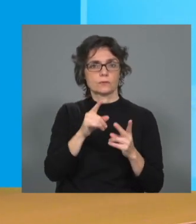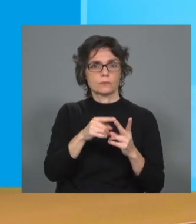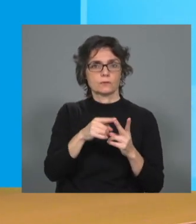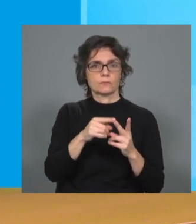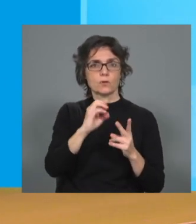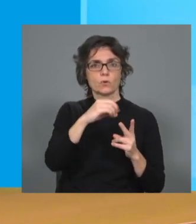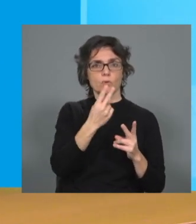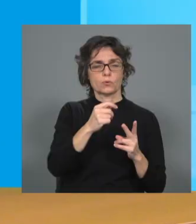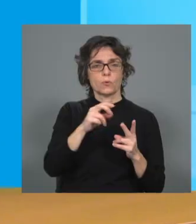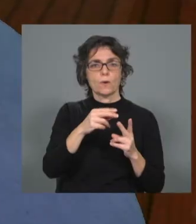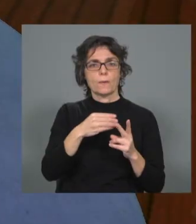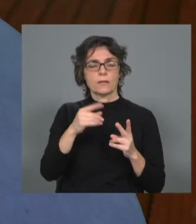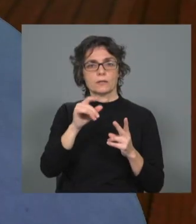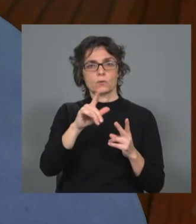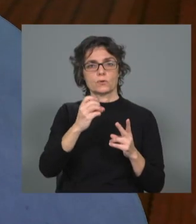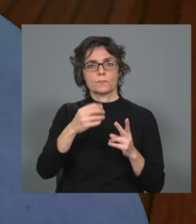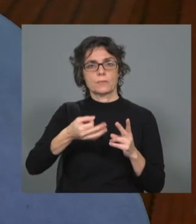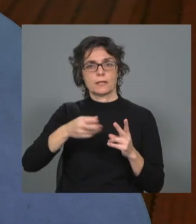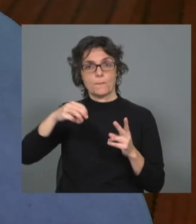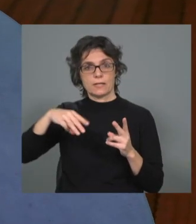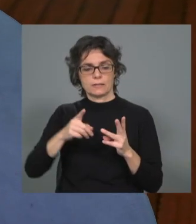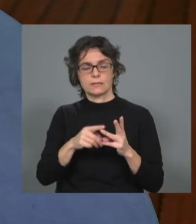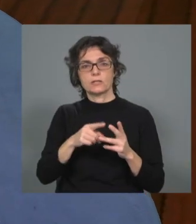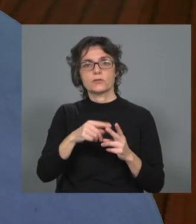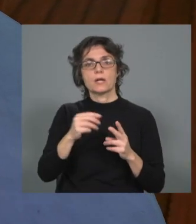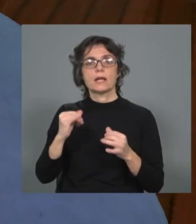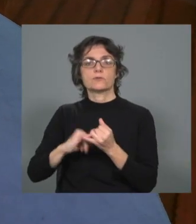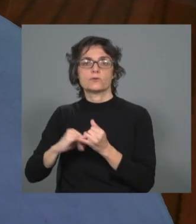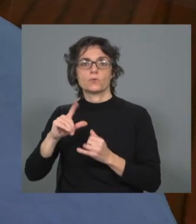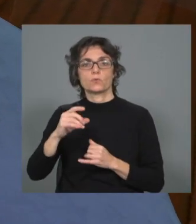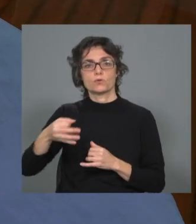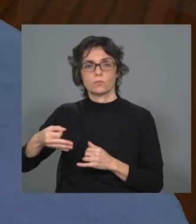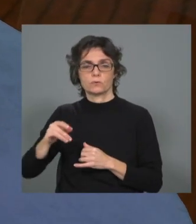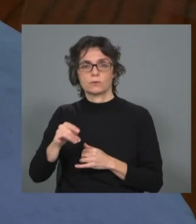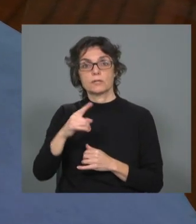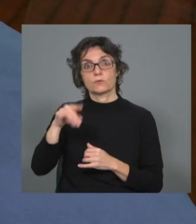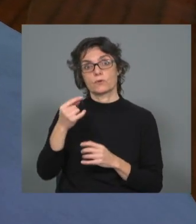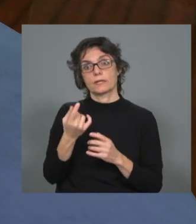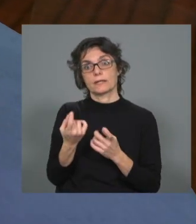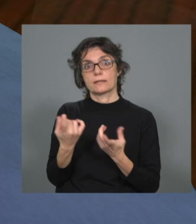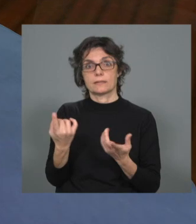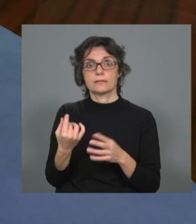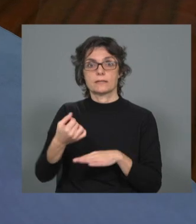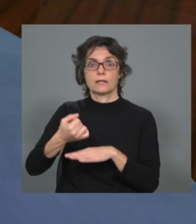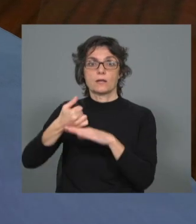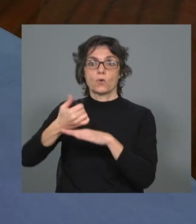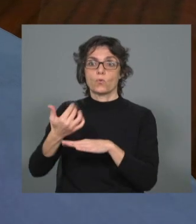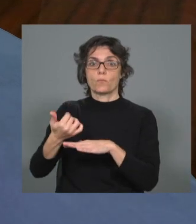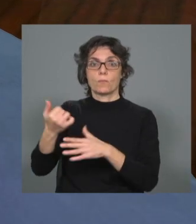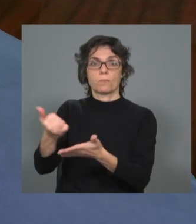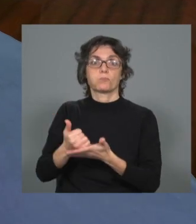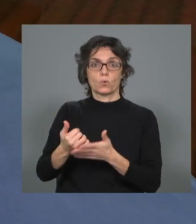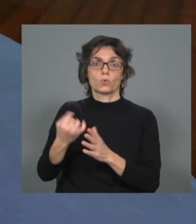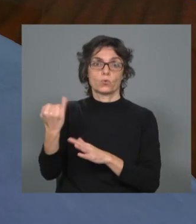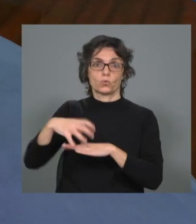Juvenil Ponte. No fundo, nós, para avançar com este projeto e para termos apoios, precisávamos ter uma entidade, digamos, que sustentasse o projeto e também com esta